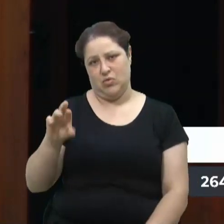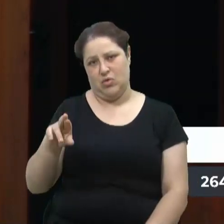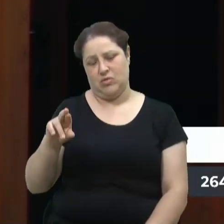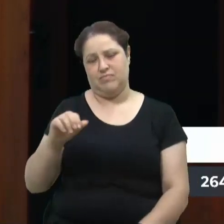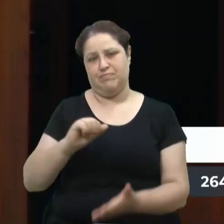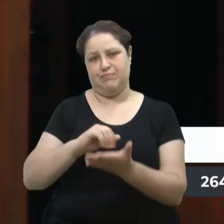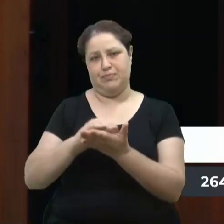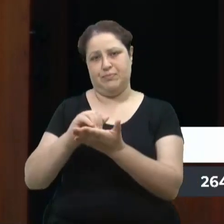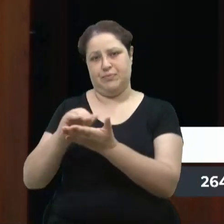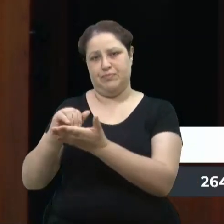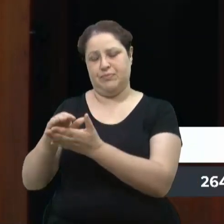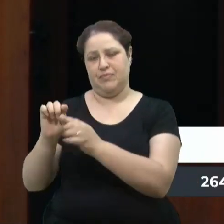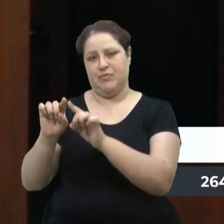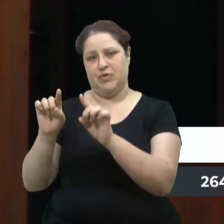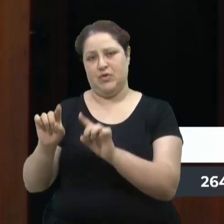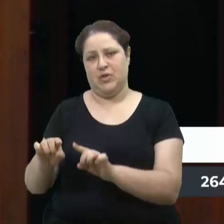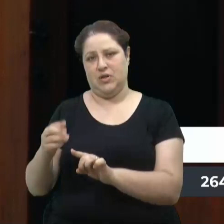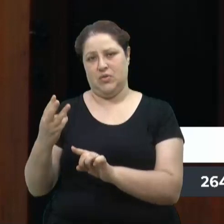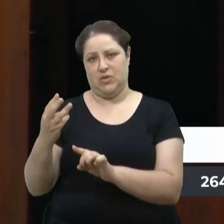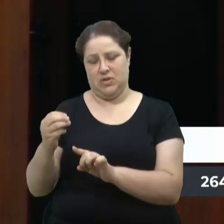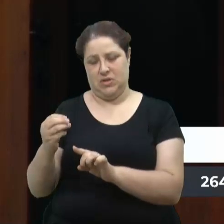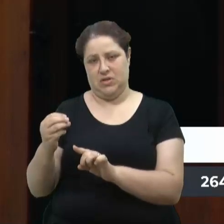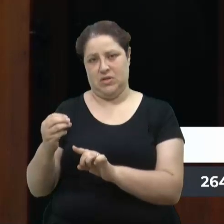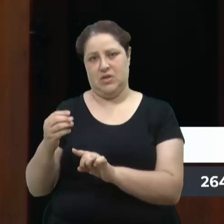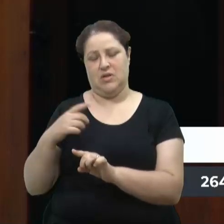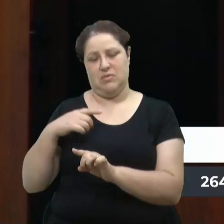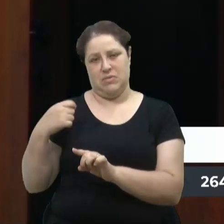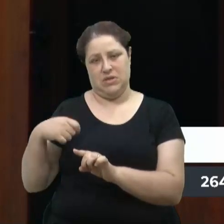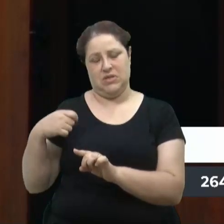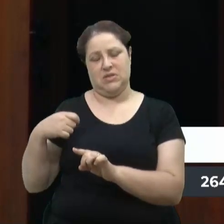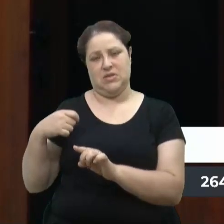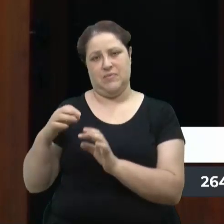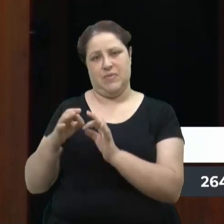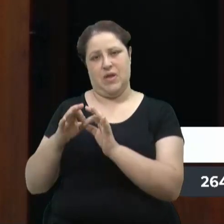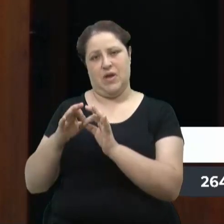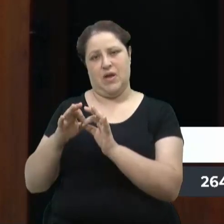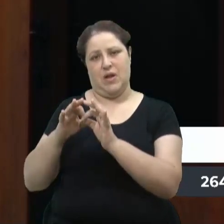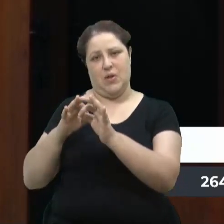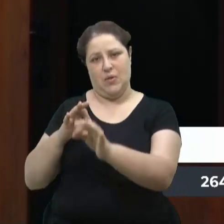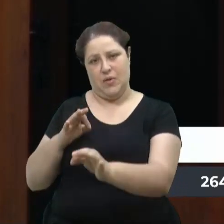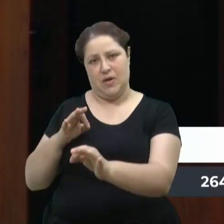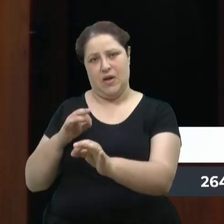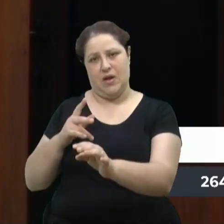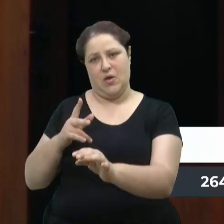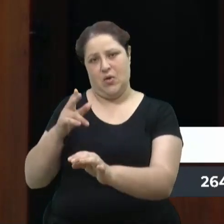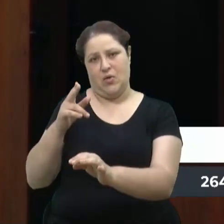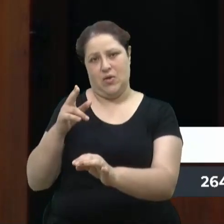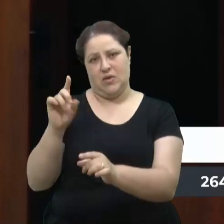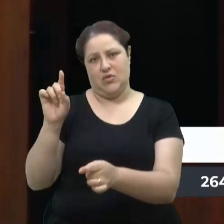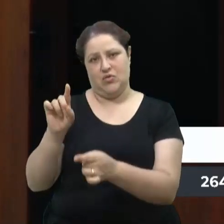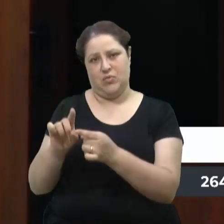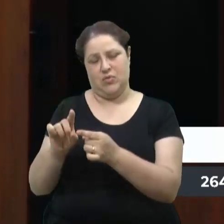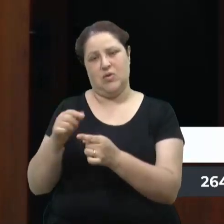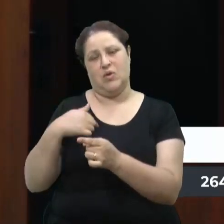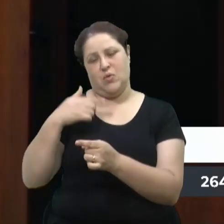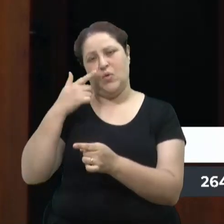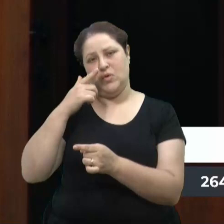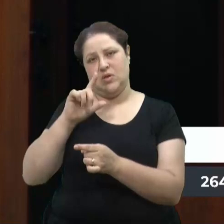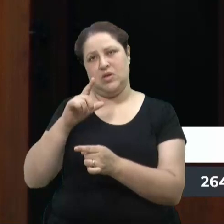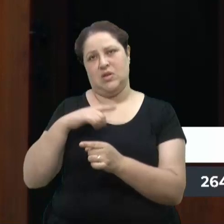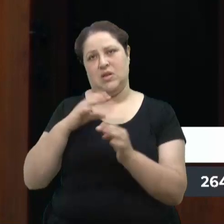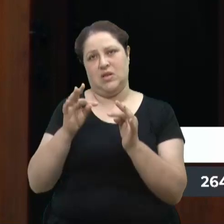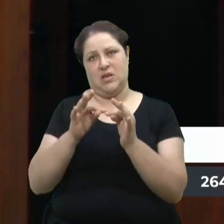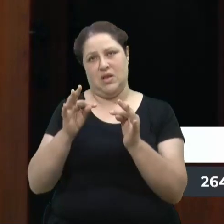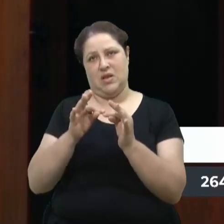funcionários. 30. Alongar, cortar, diminuir. Consegui, através de técnicas